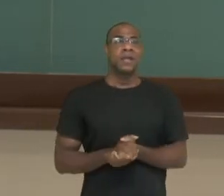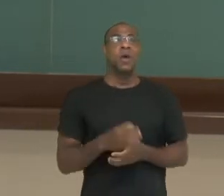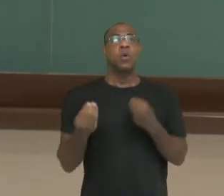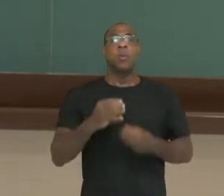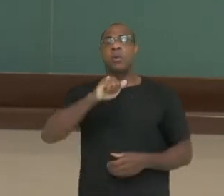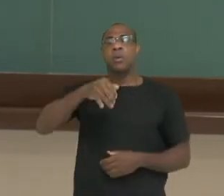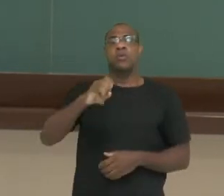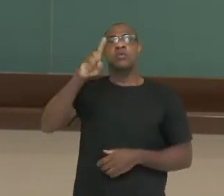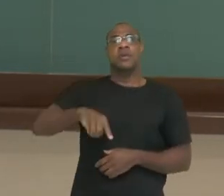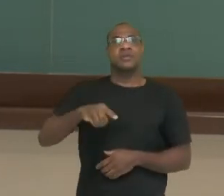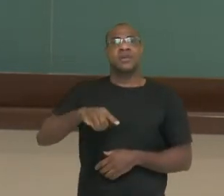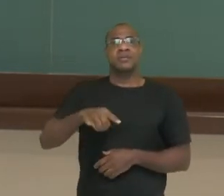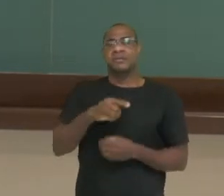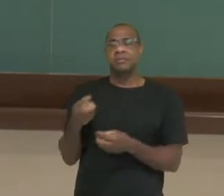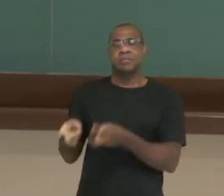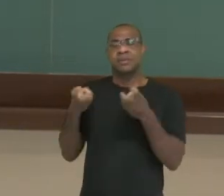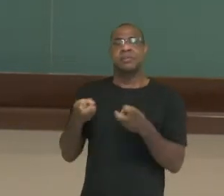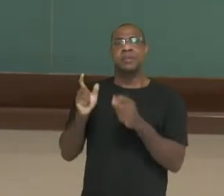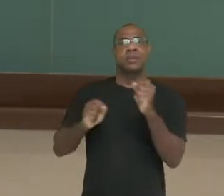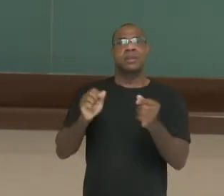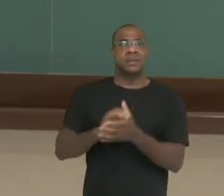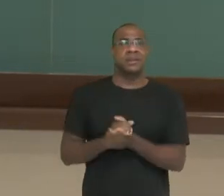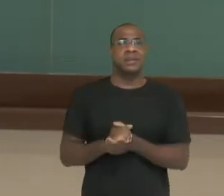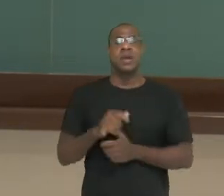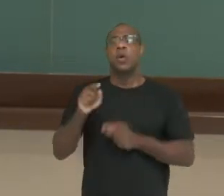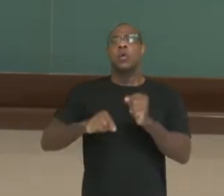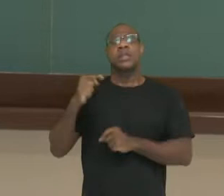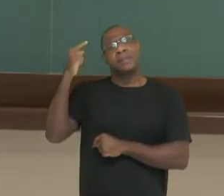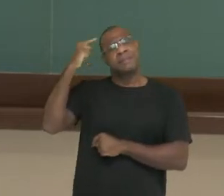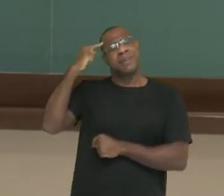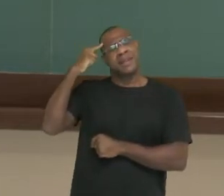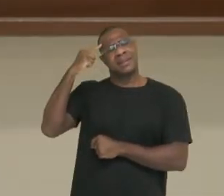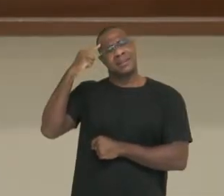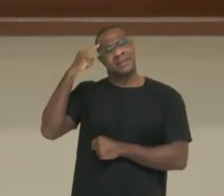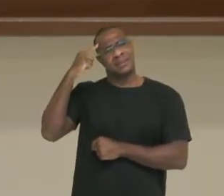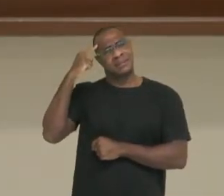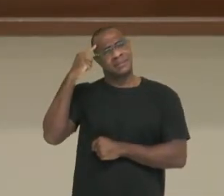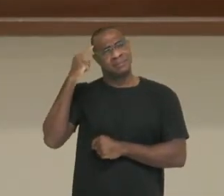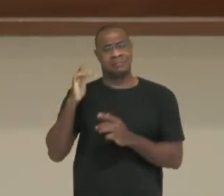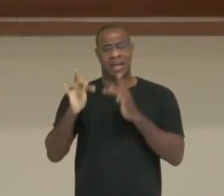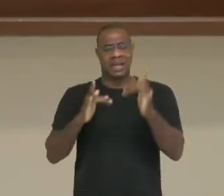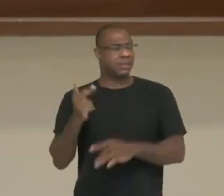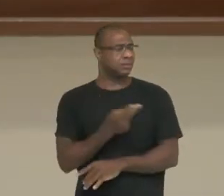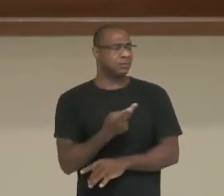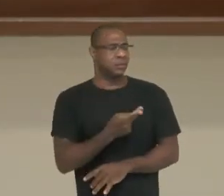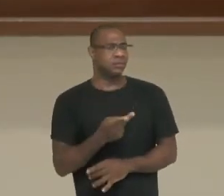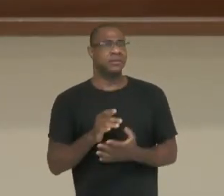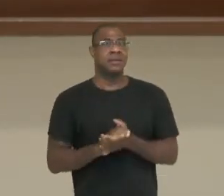Dias vê Capitu? O que pensa sobre a relação com o Bentinho? Faz aí,